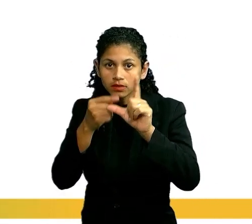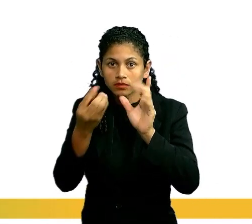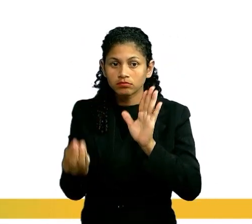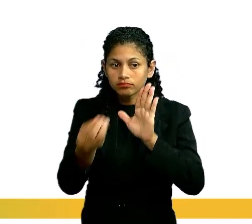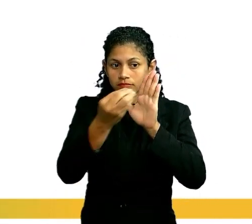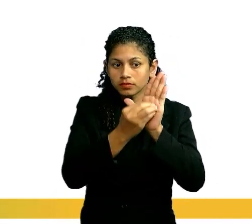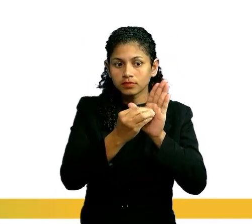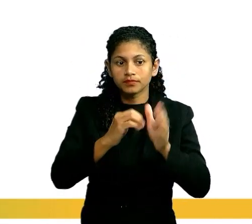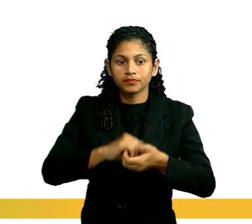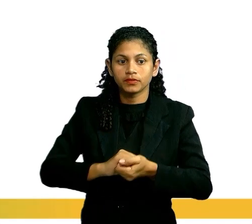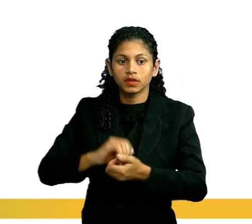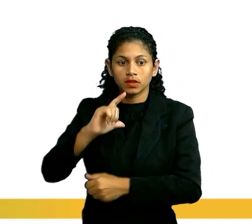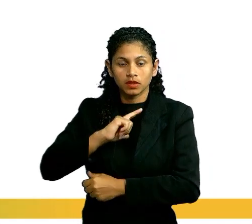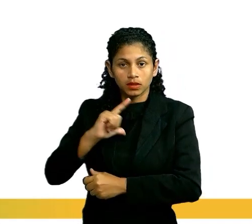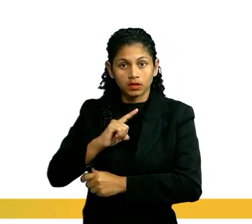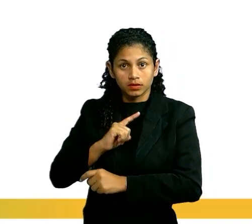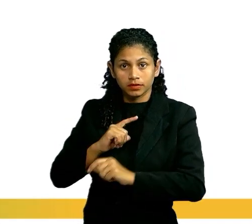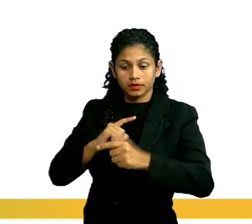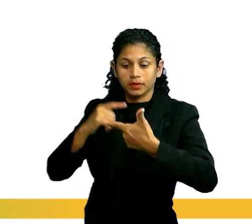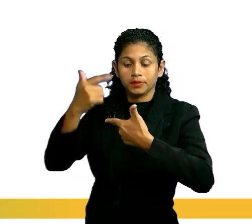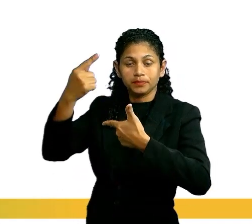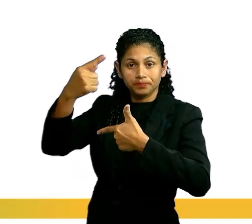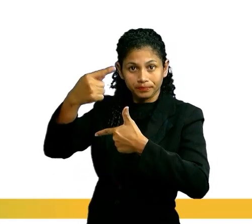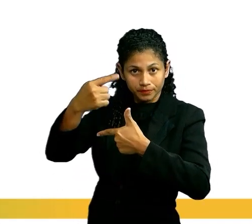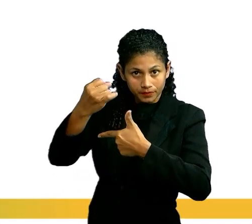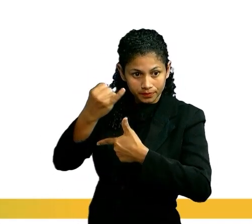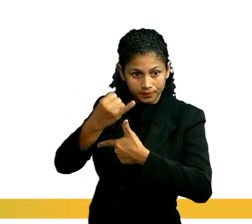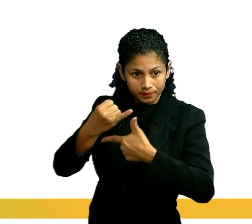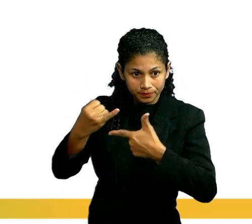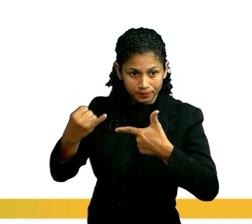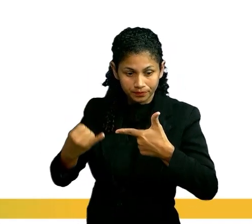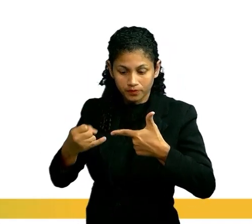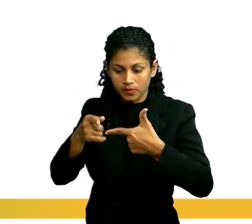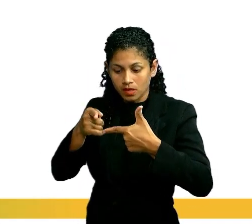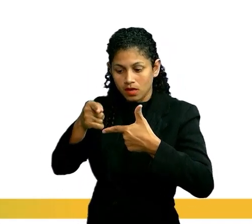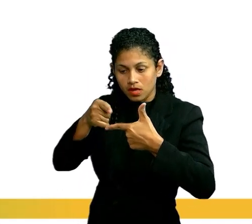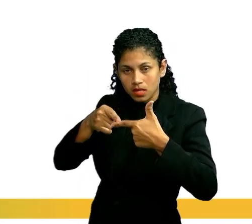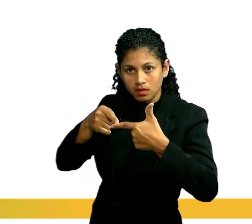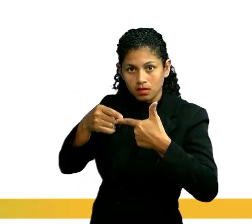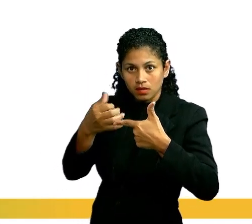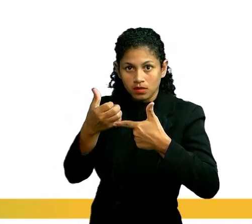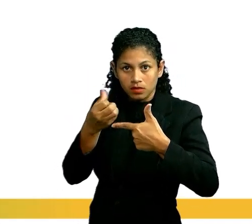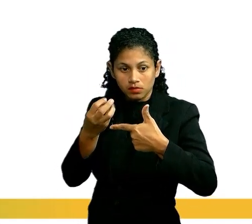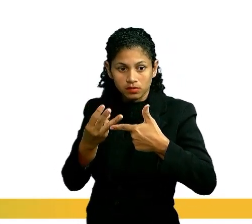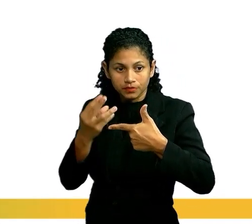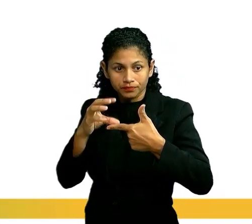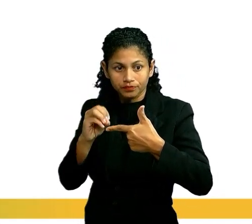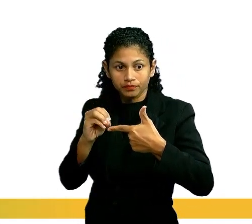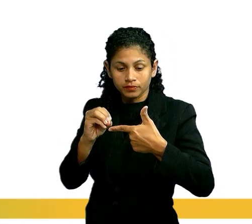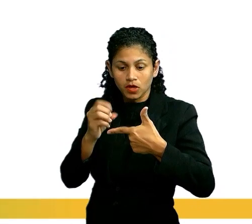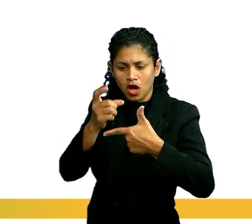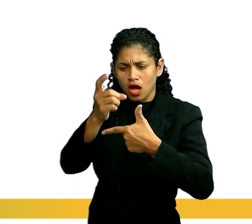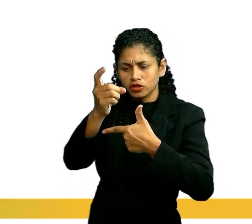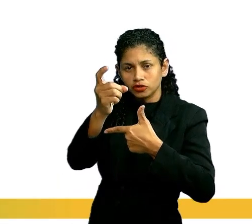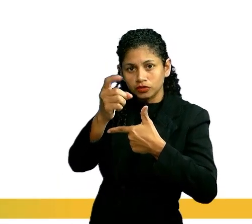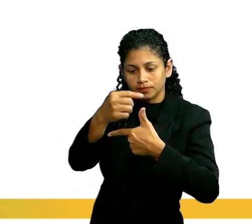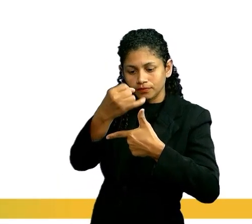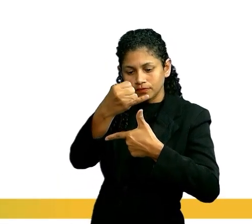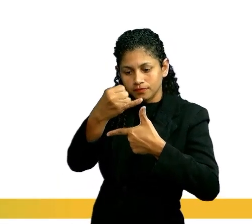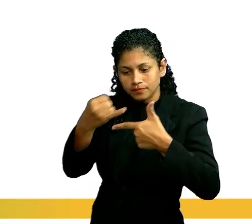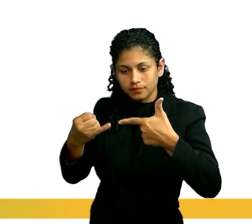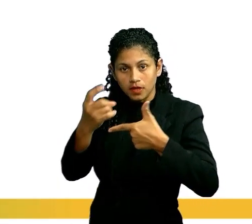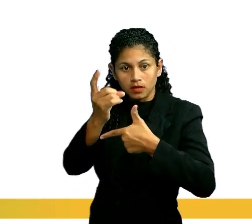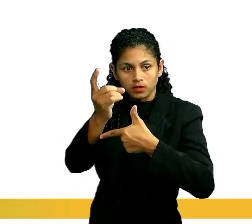ó. Eu tenho um ângulo de 30 graus, eu tenho hipotenusa x e um cateto 16. Aí eu pergunto para